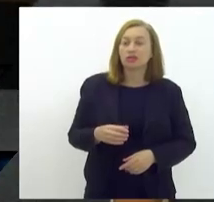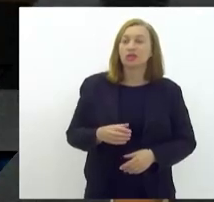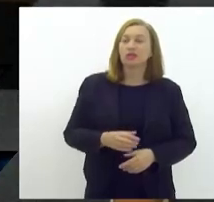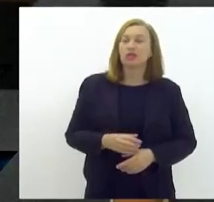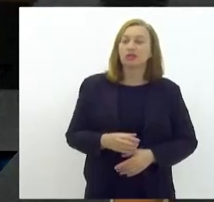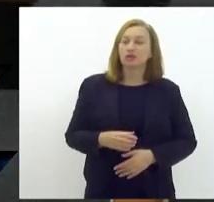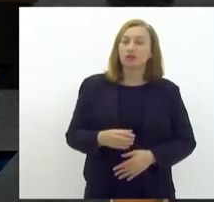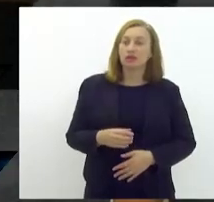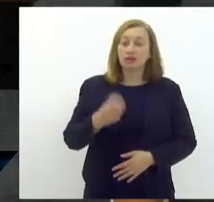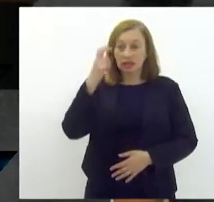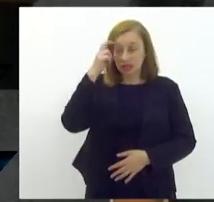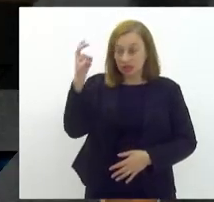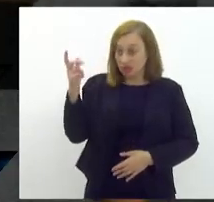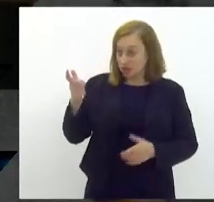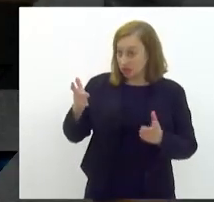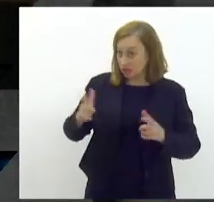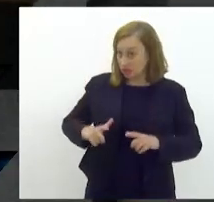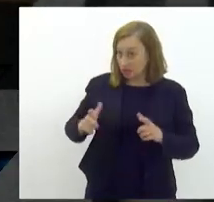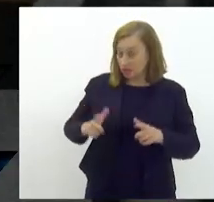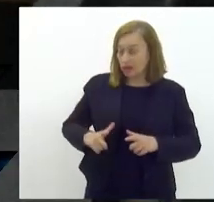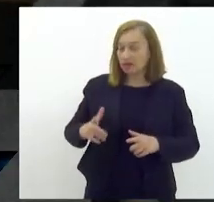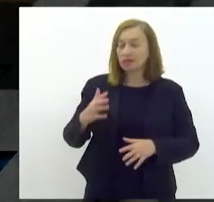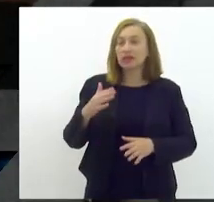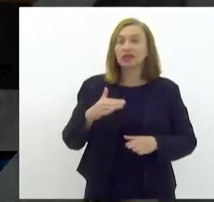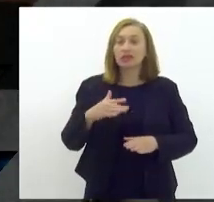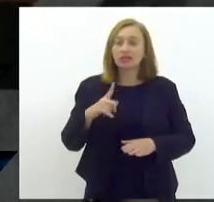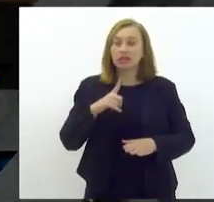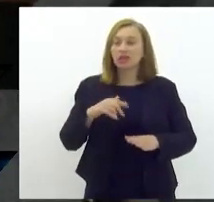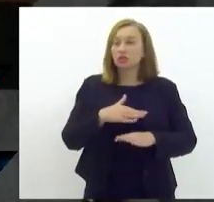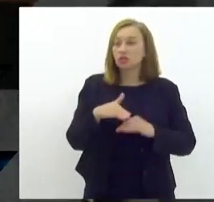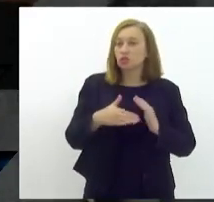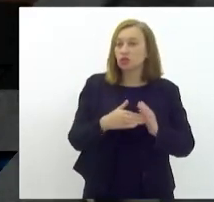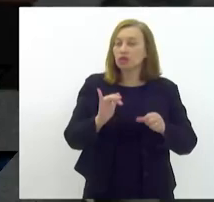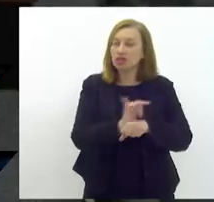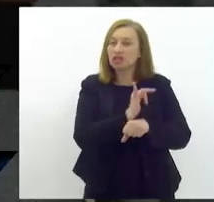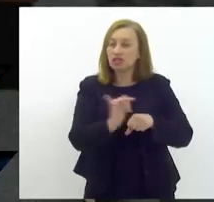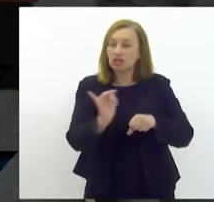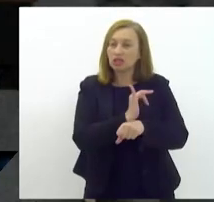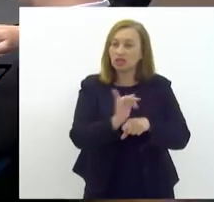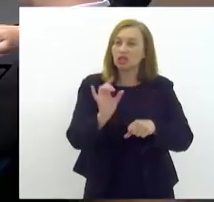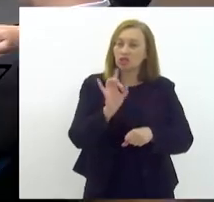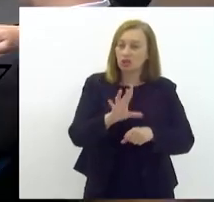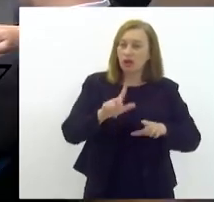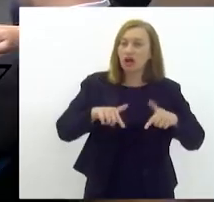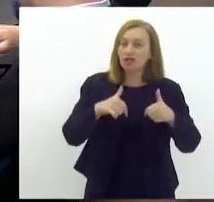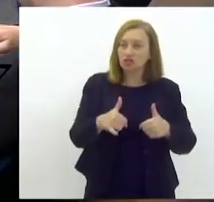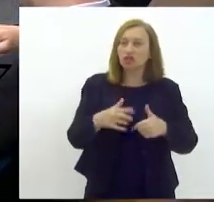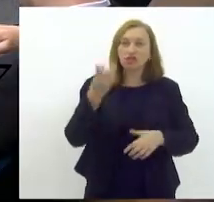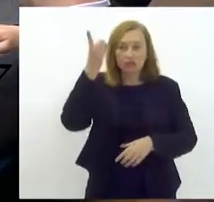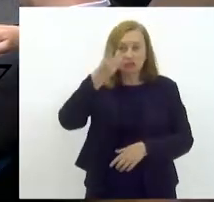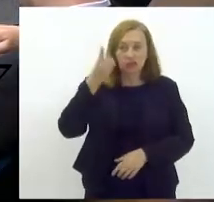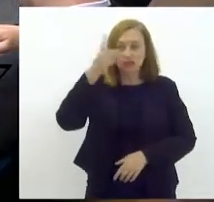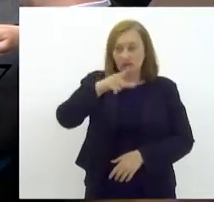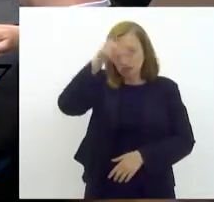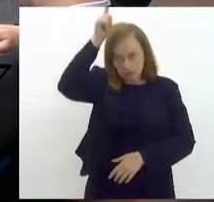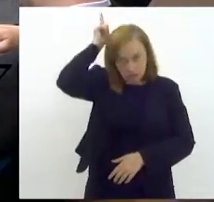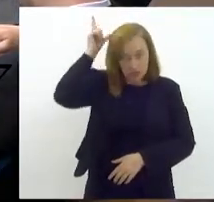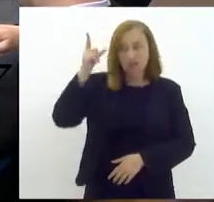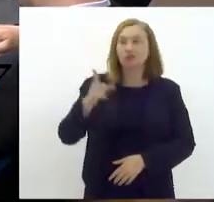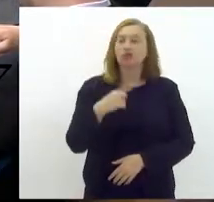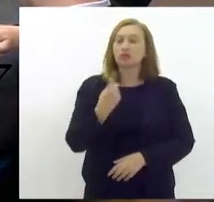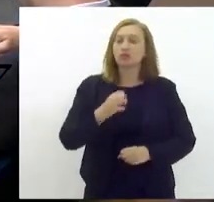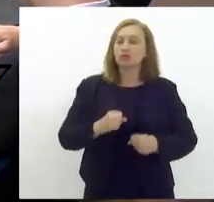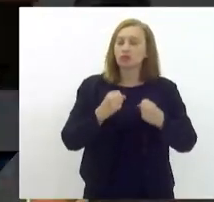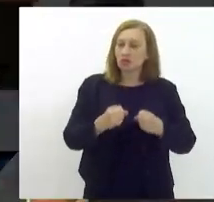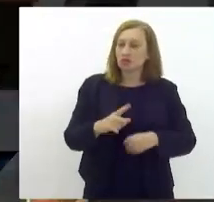já tem né todos os caminhos eu acho que a gente botar em prática Deputado Luiz Paulo e fazer valer o nosso